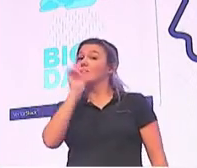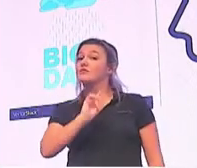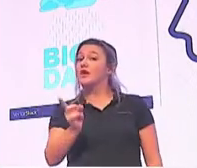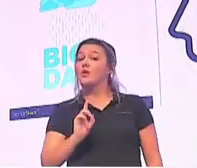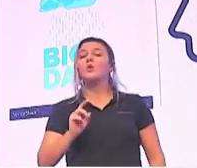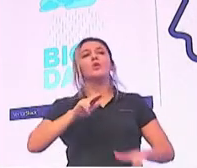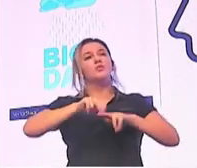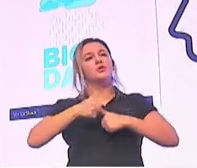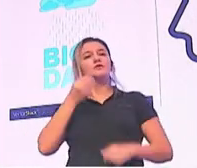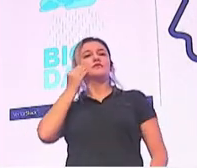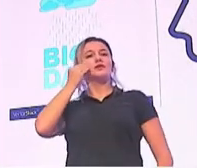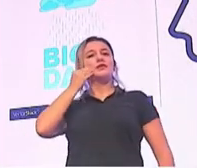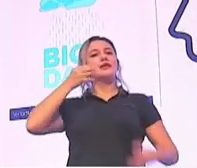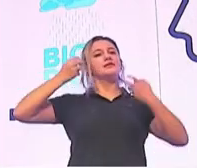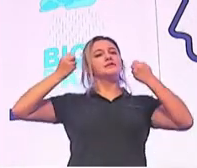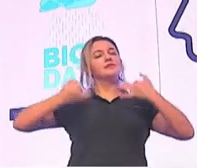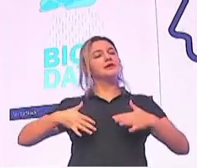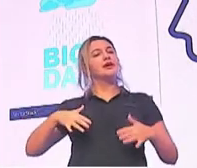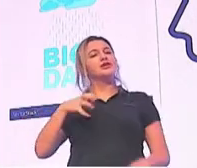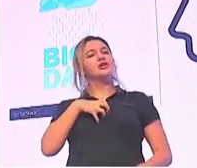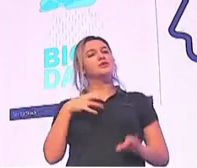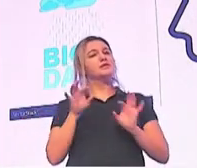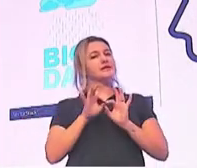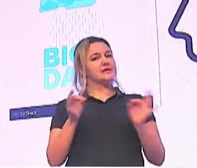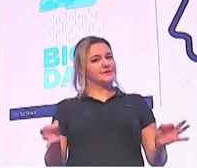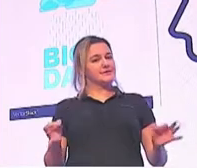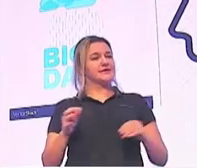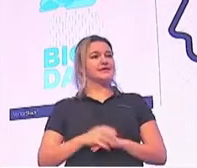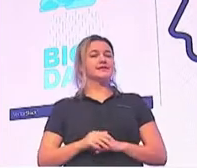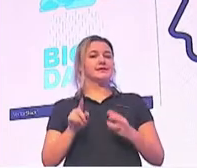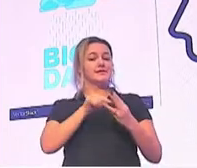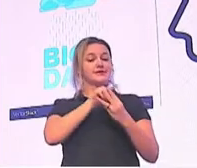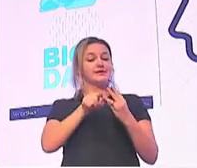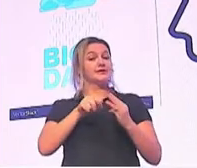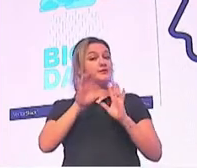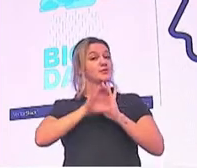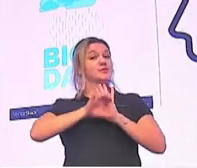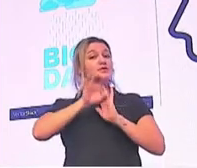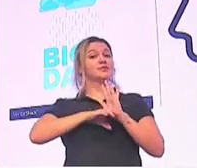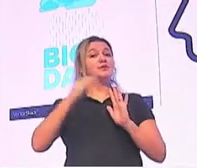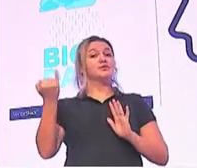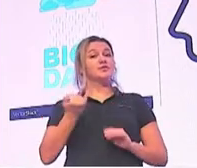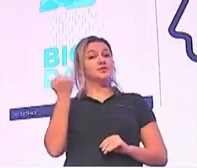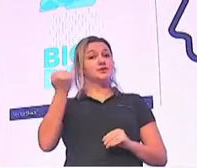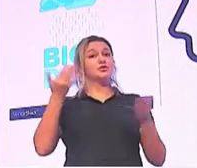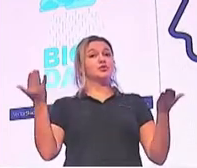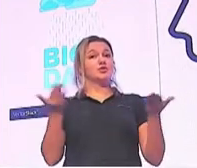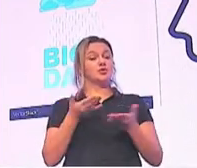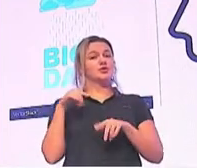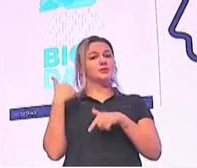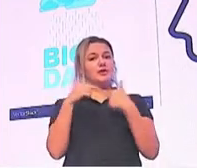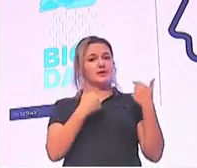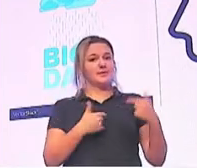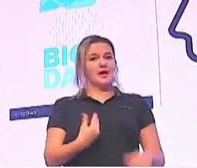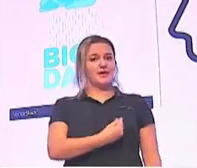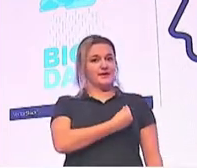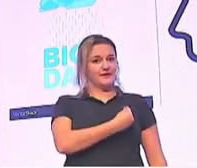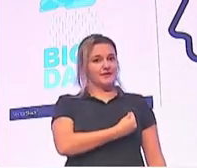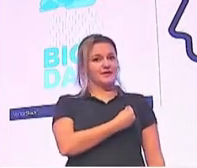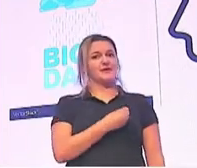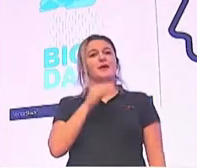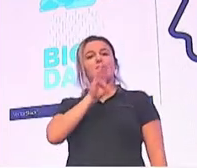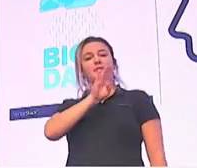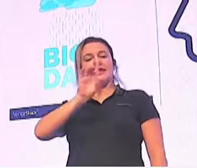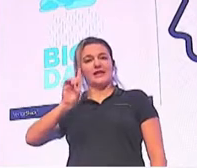deixa eu tentar explicar para vocês de forma simples esses três conceitos tão importantes hoje em dia para o nosso trabalho e para a nossa vida. Big